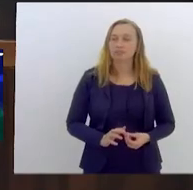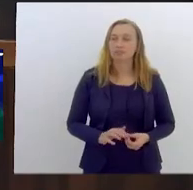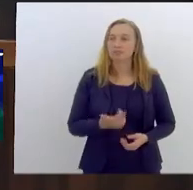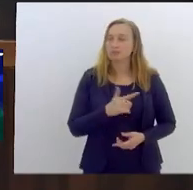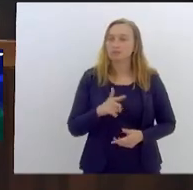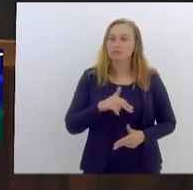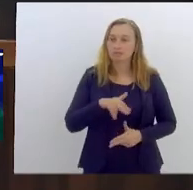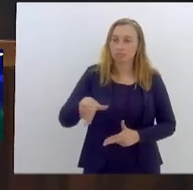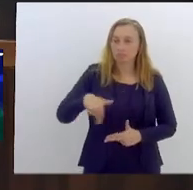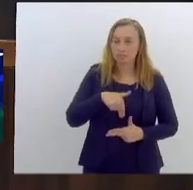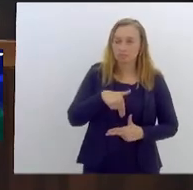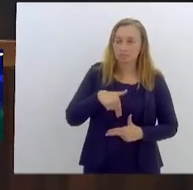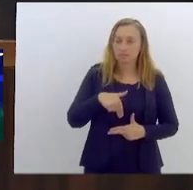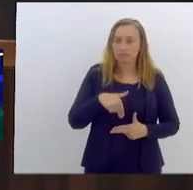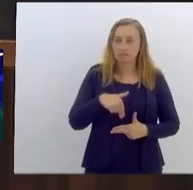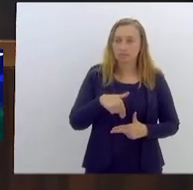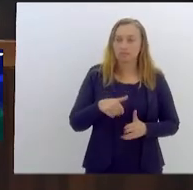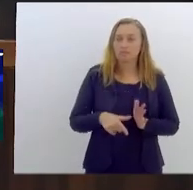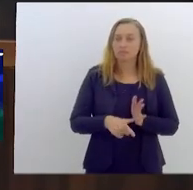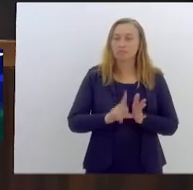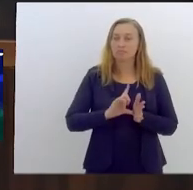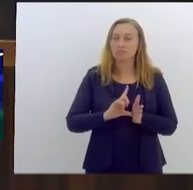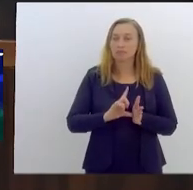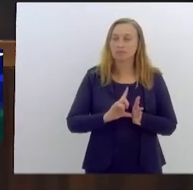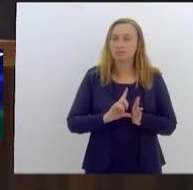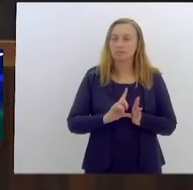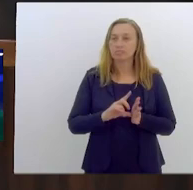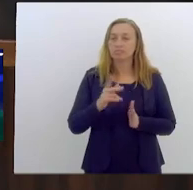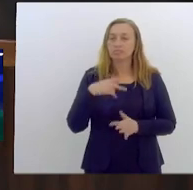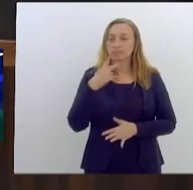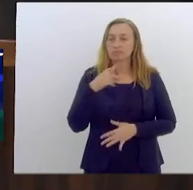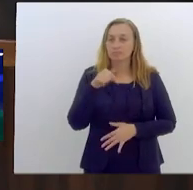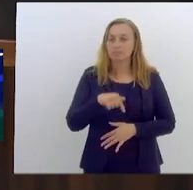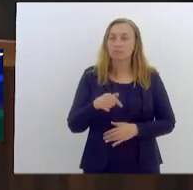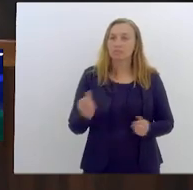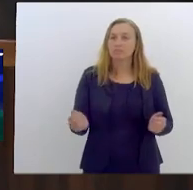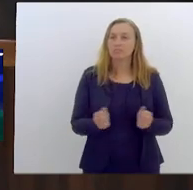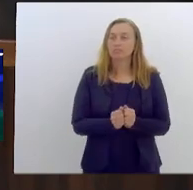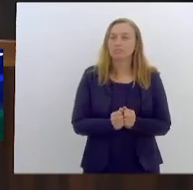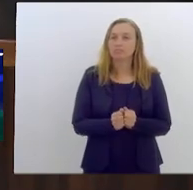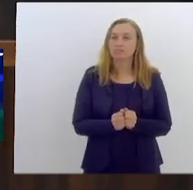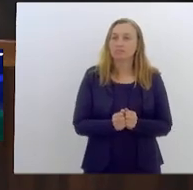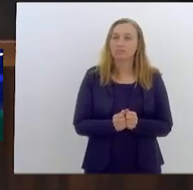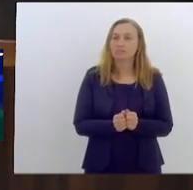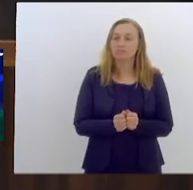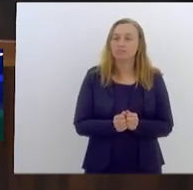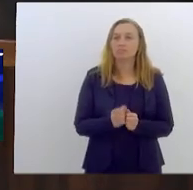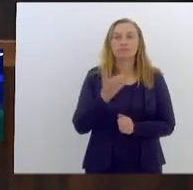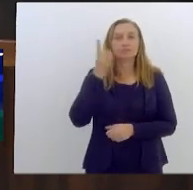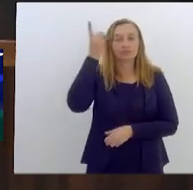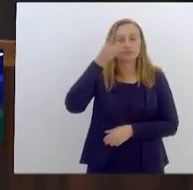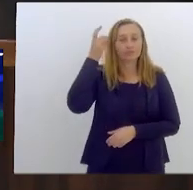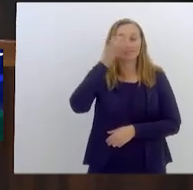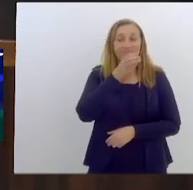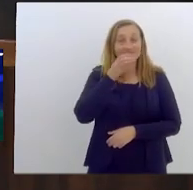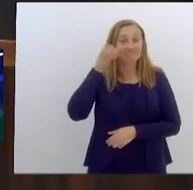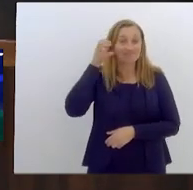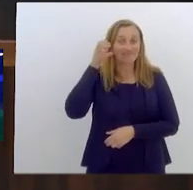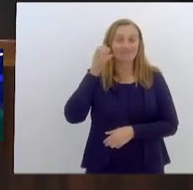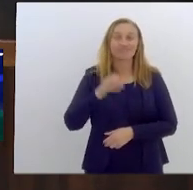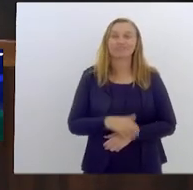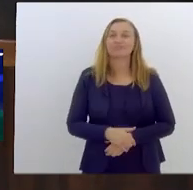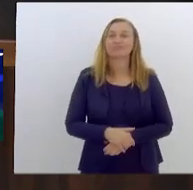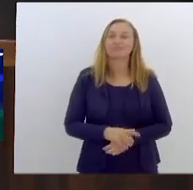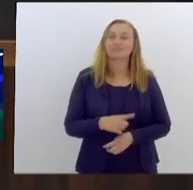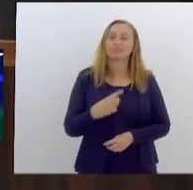Não havendo mais oradores inscritos, antes, porém, é reafirmar aqui, junto com a deputada Célia Jordão,